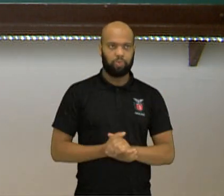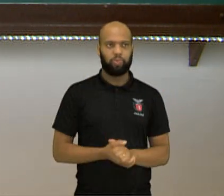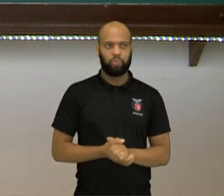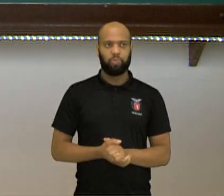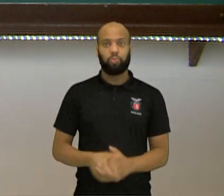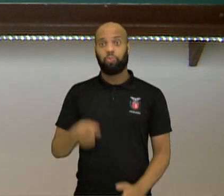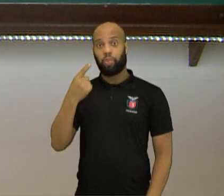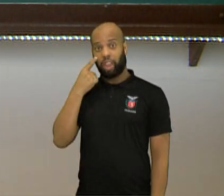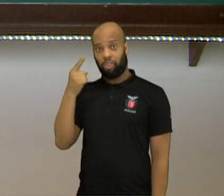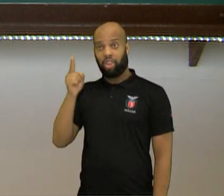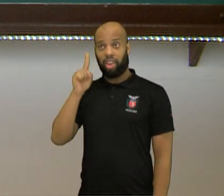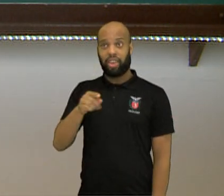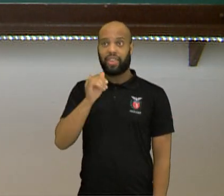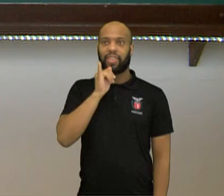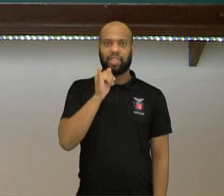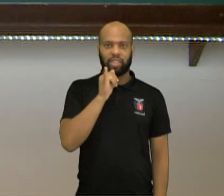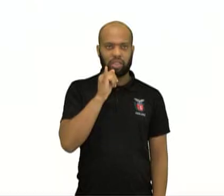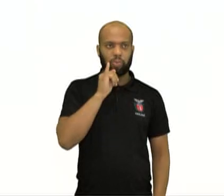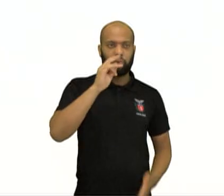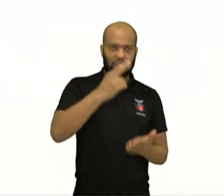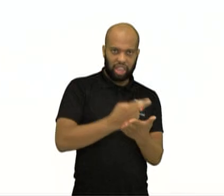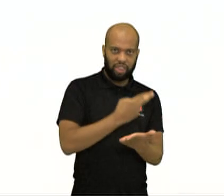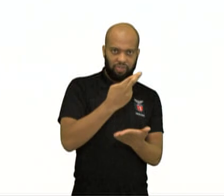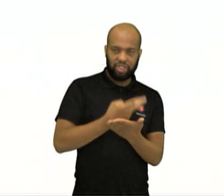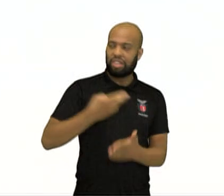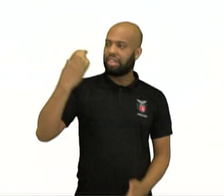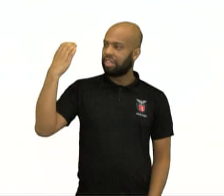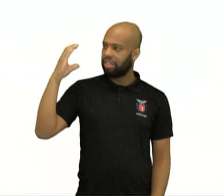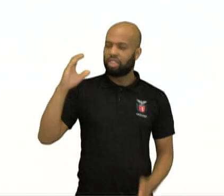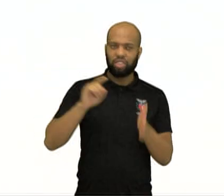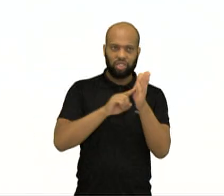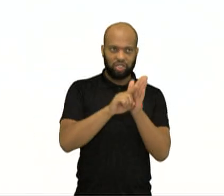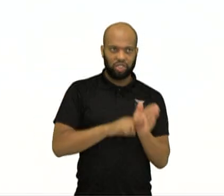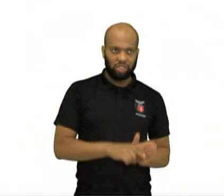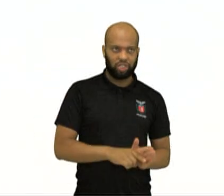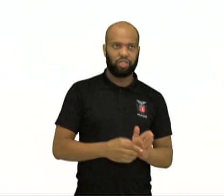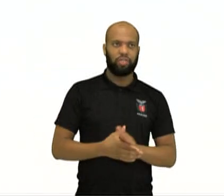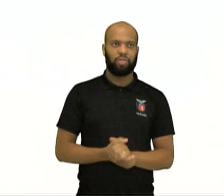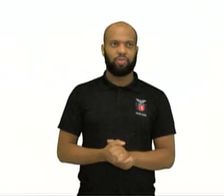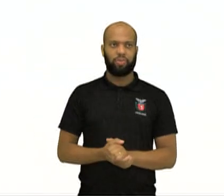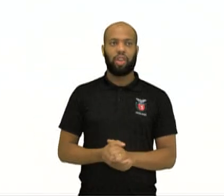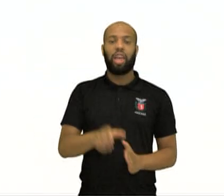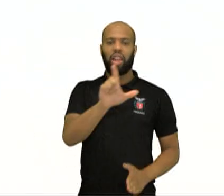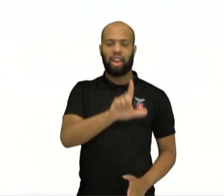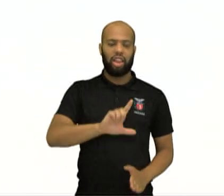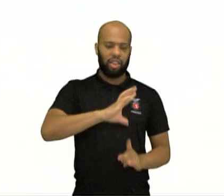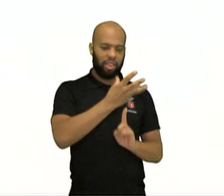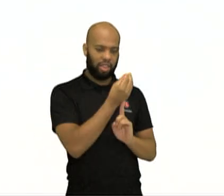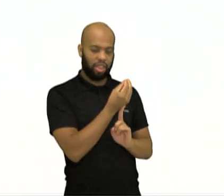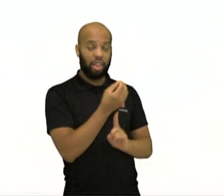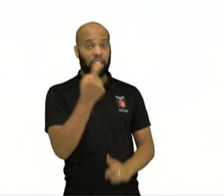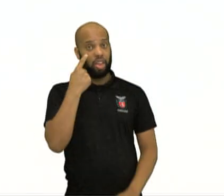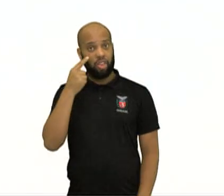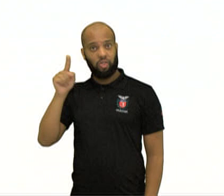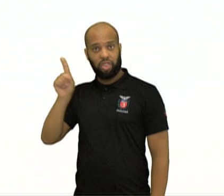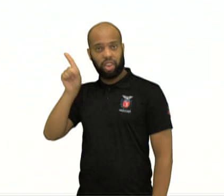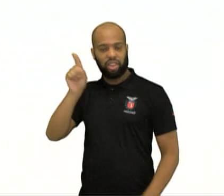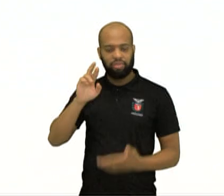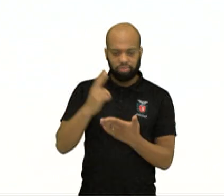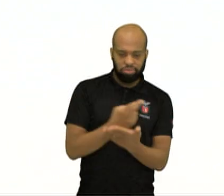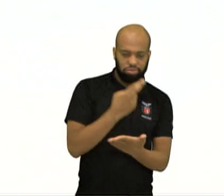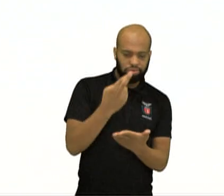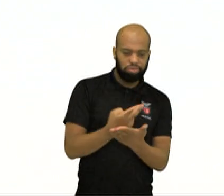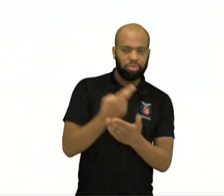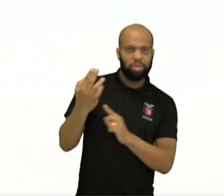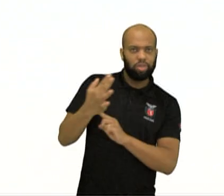Olha um exemplo na revista científica, então, Literarts, né? Então, aqui essa revista mostra